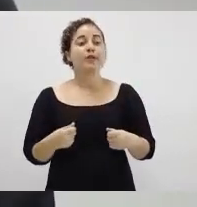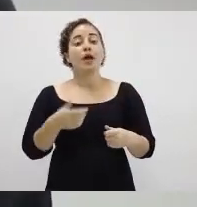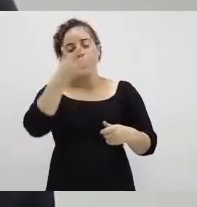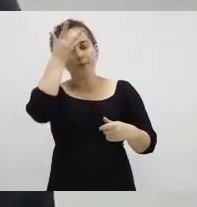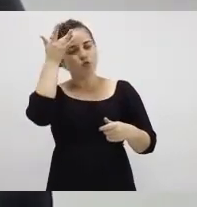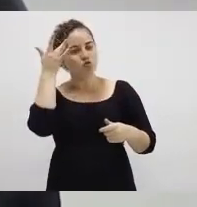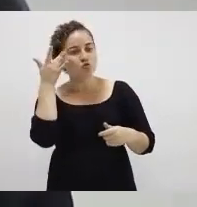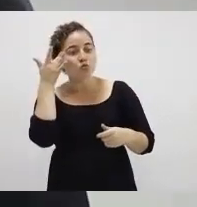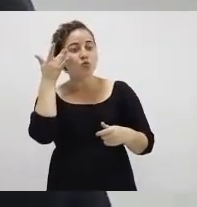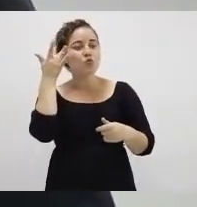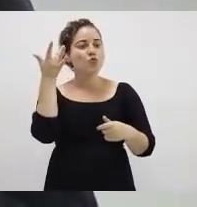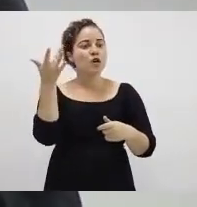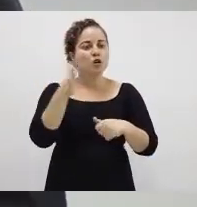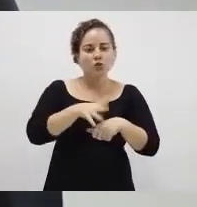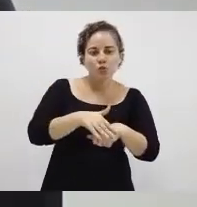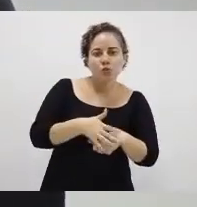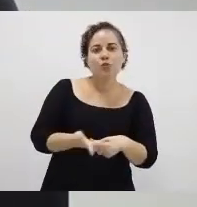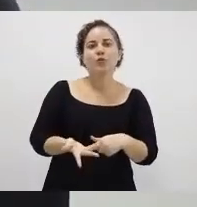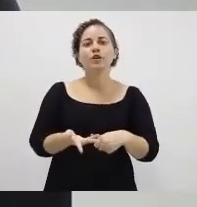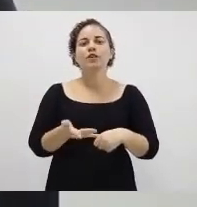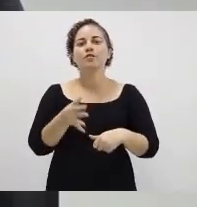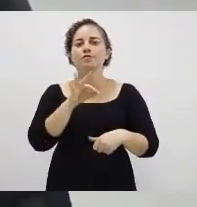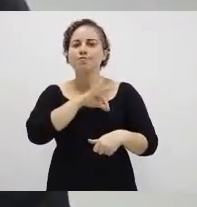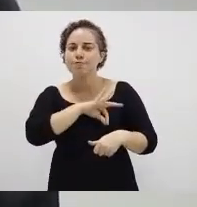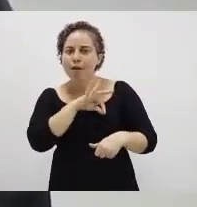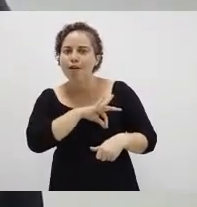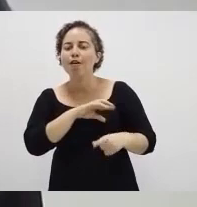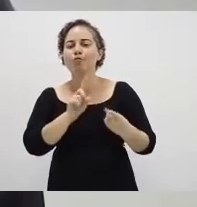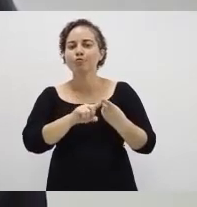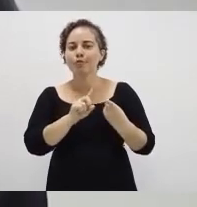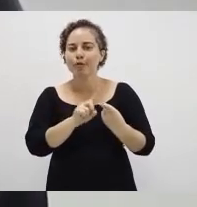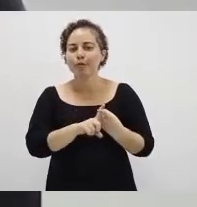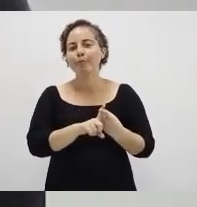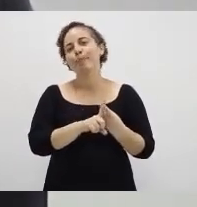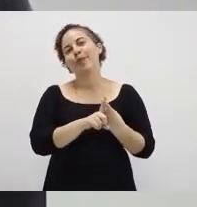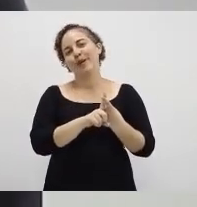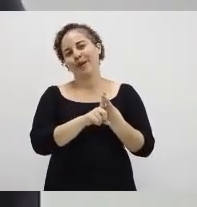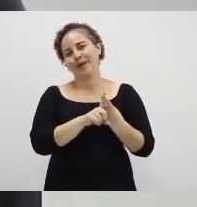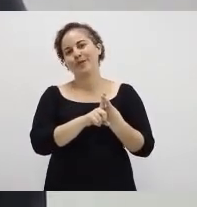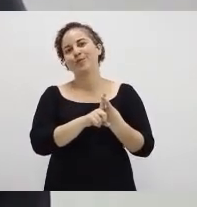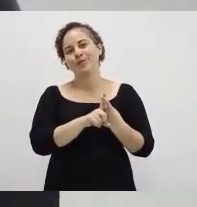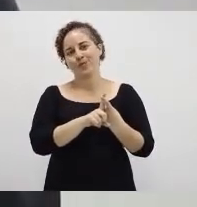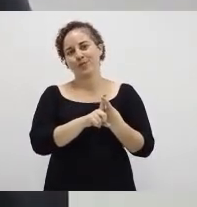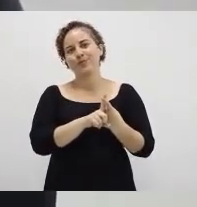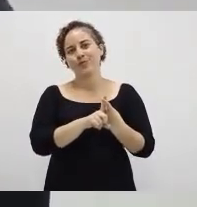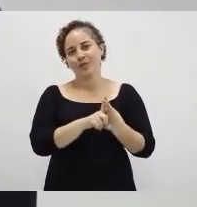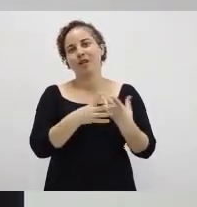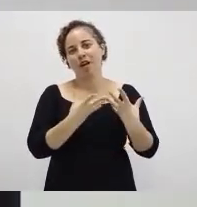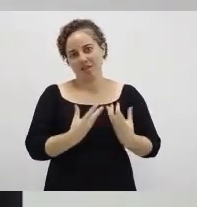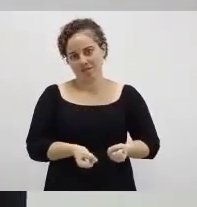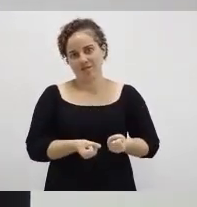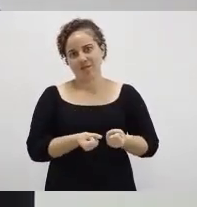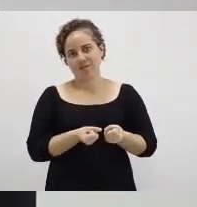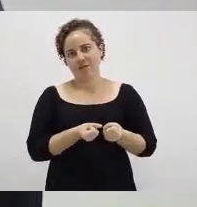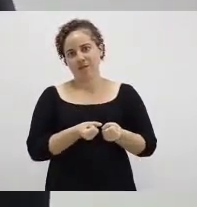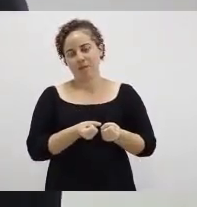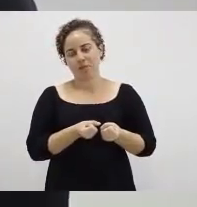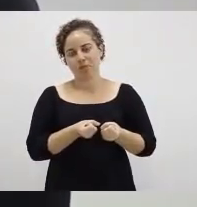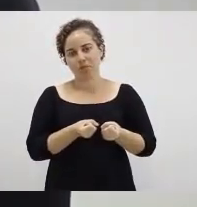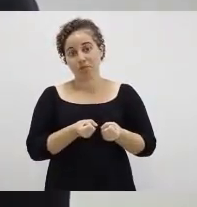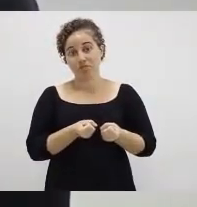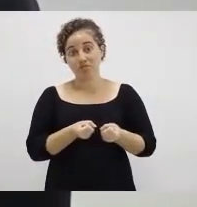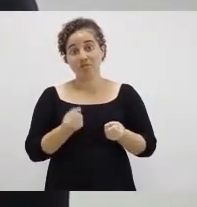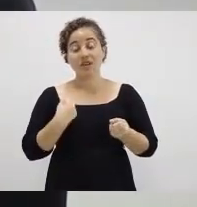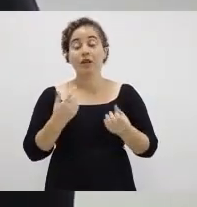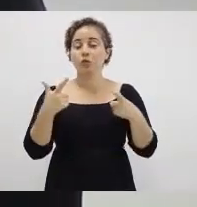direito ao auxílio doença. Todos esses auxílios da função reguladora, por exemplo, nos ajudam a ter um